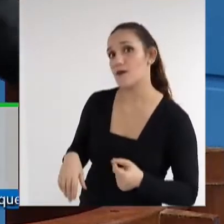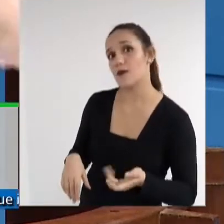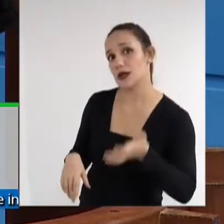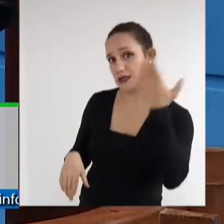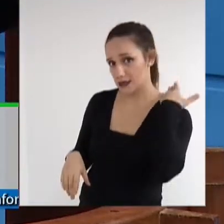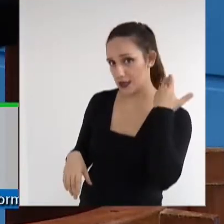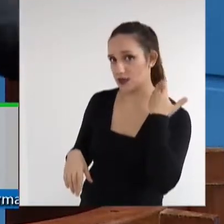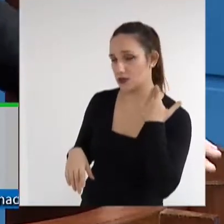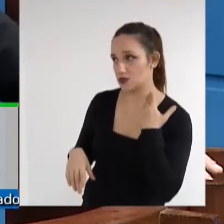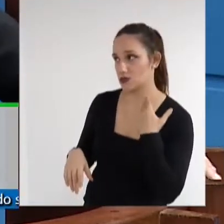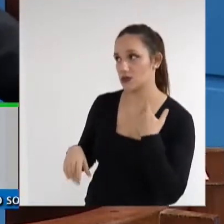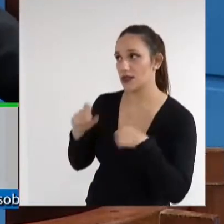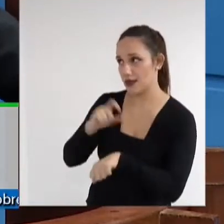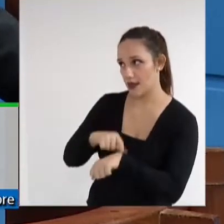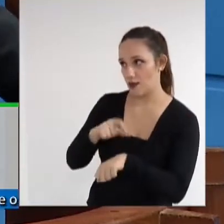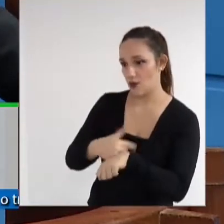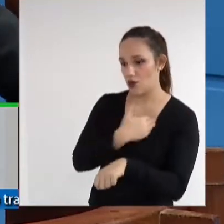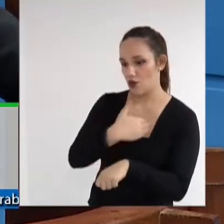a comunidade